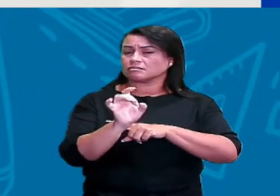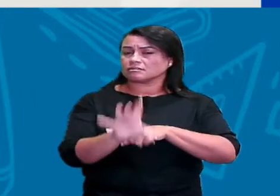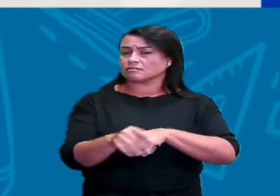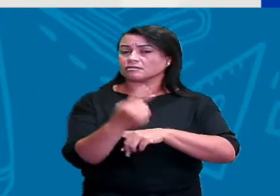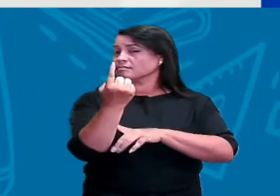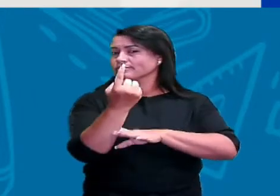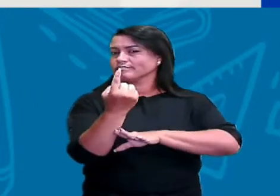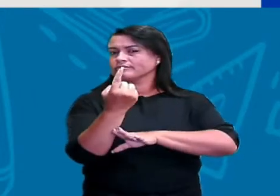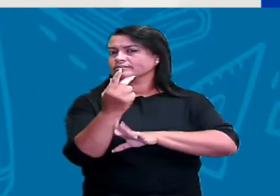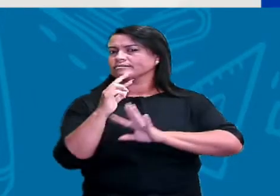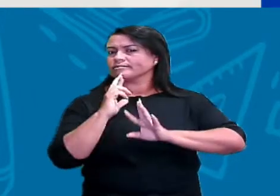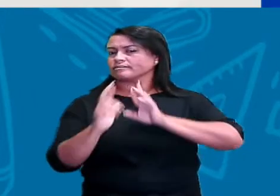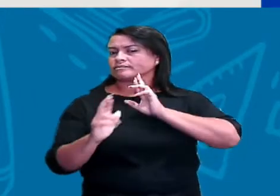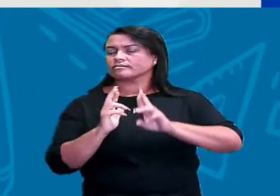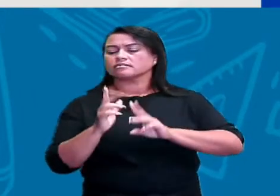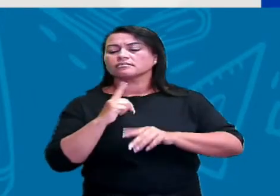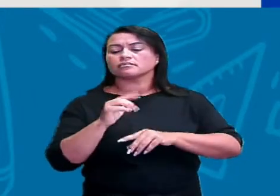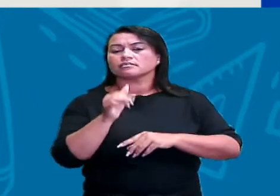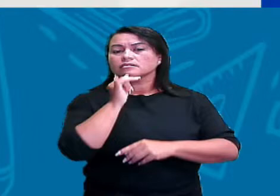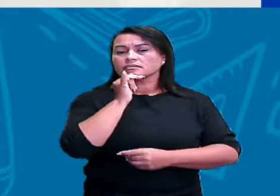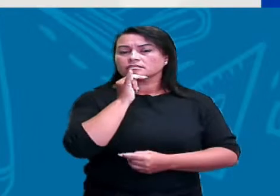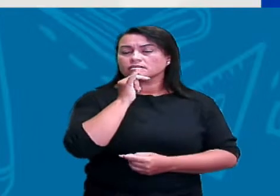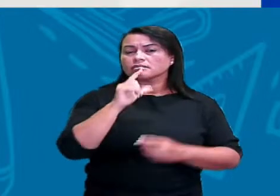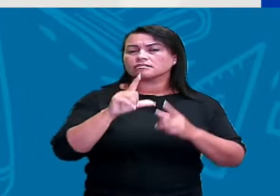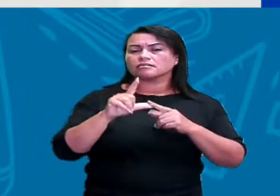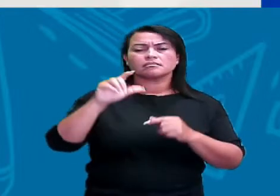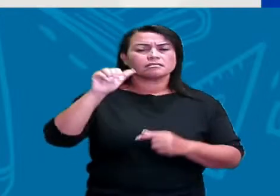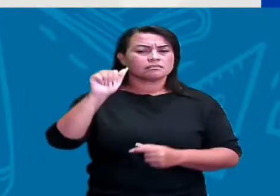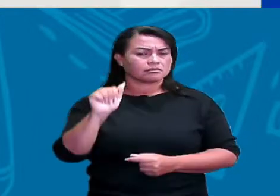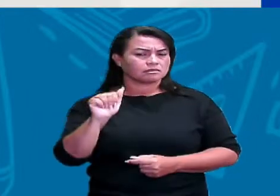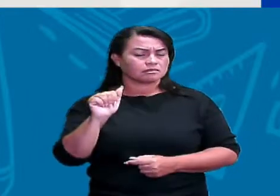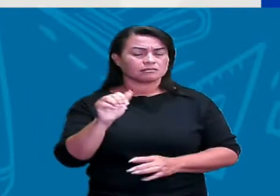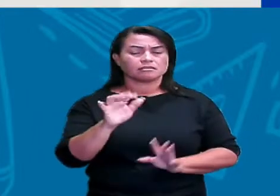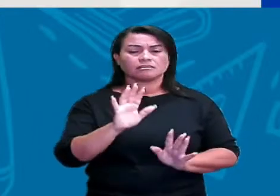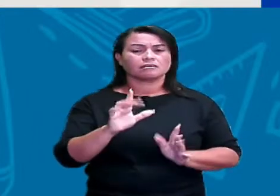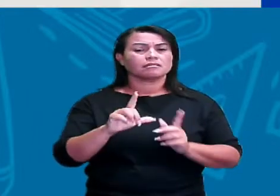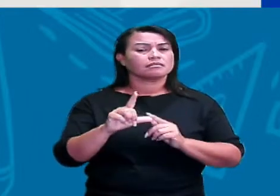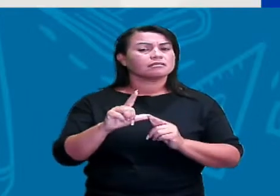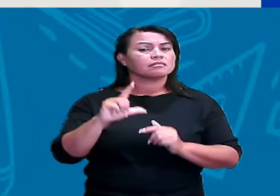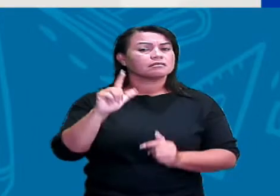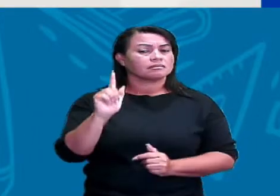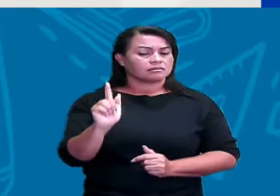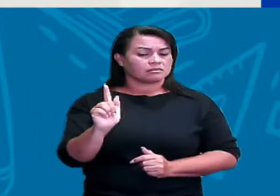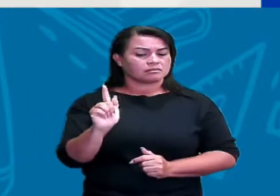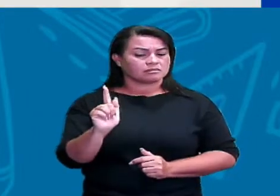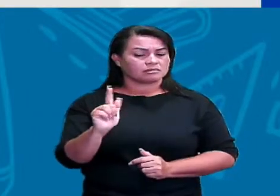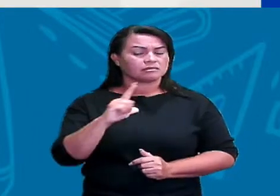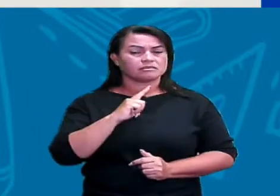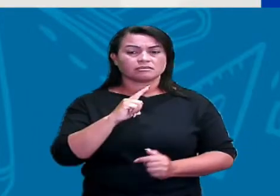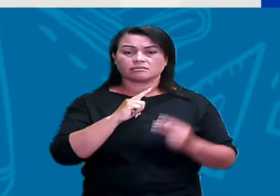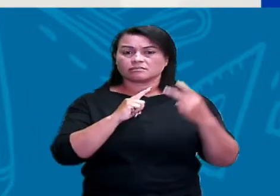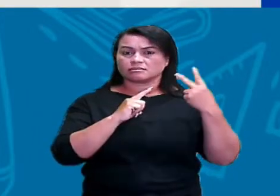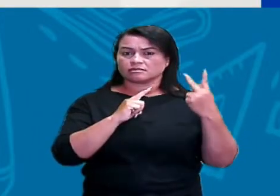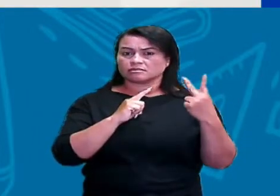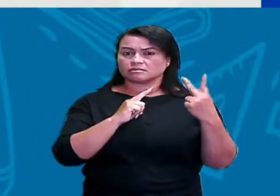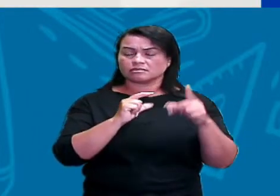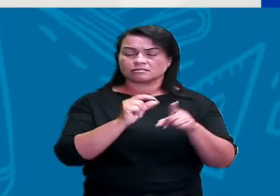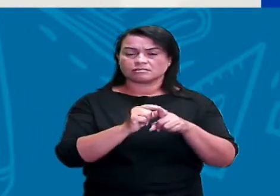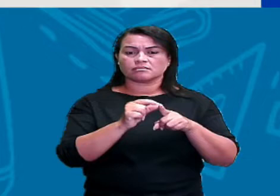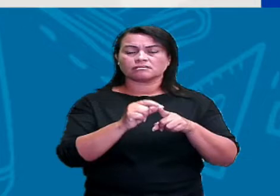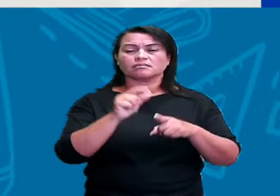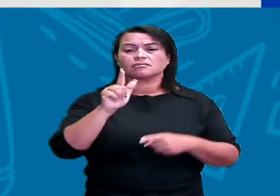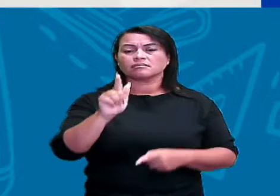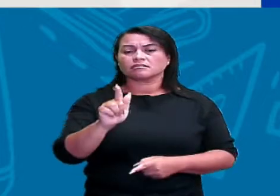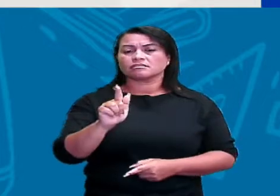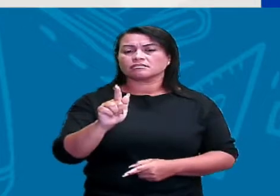fônica. Por exemplo, a letra A, G. A letra G, ela tem dois fonemas. Ela tem o